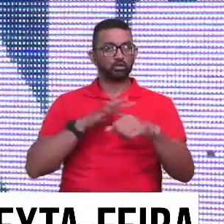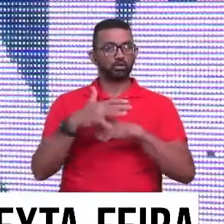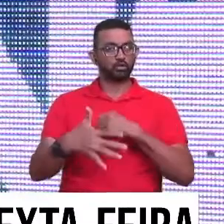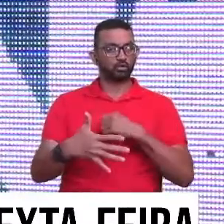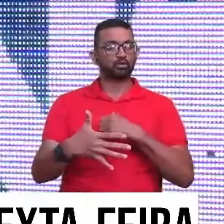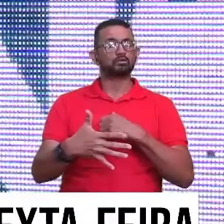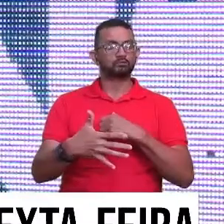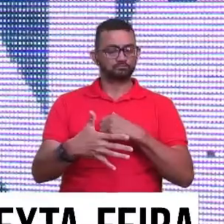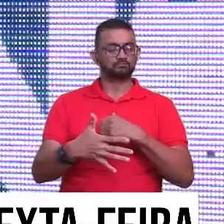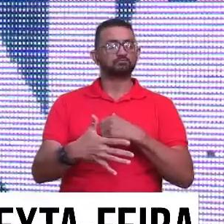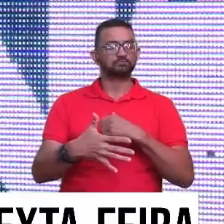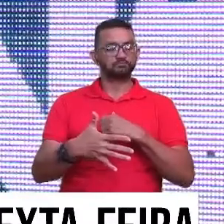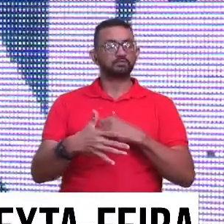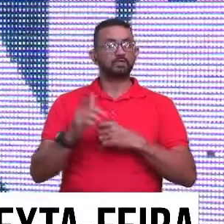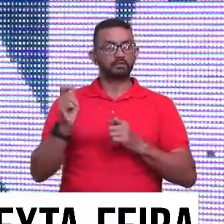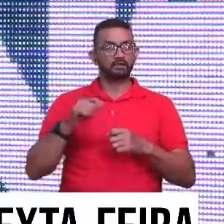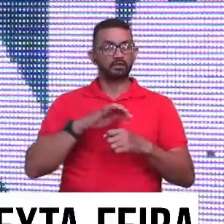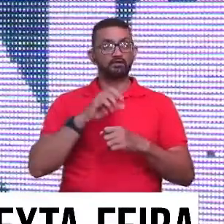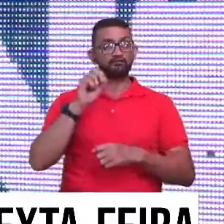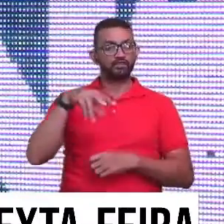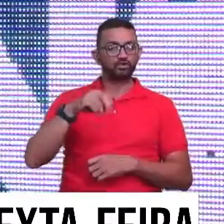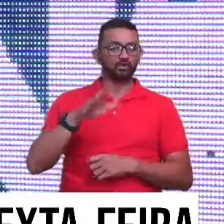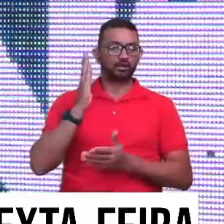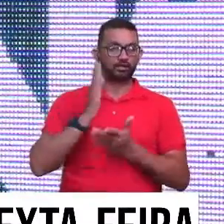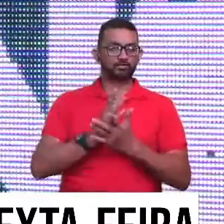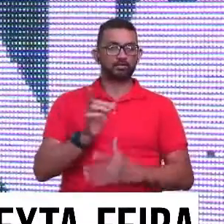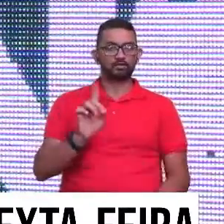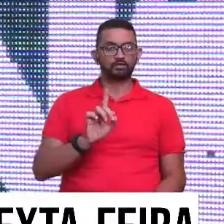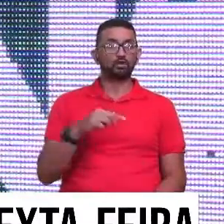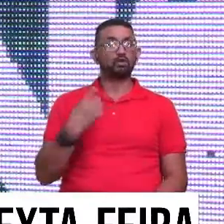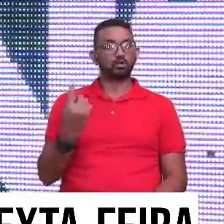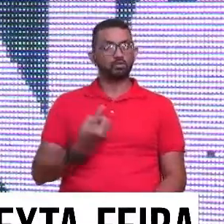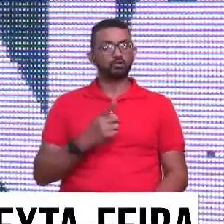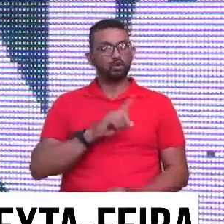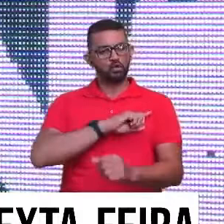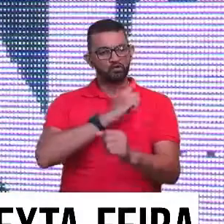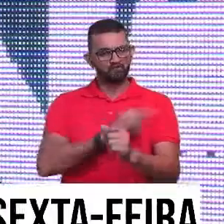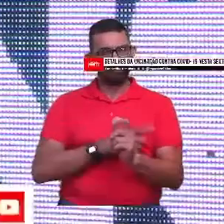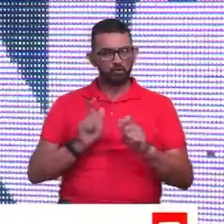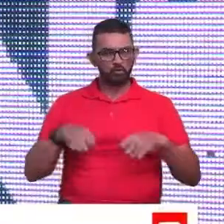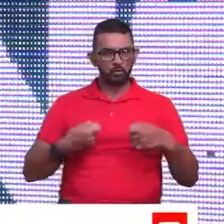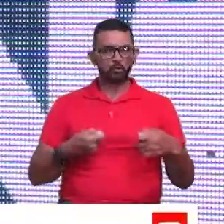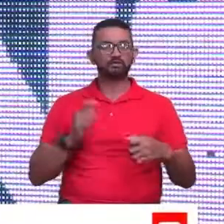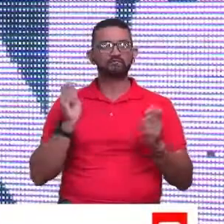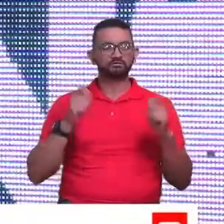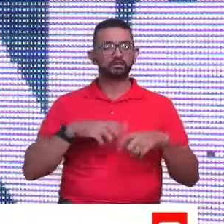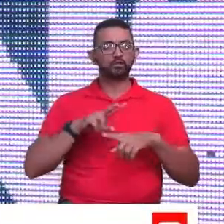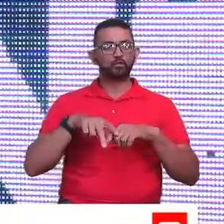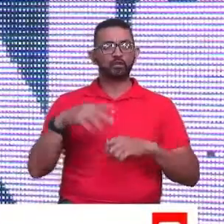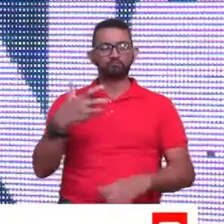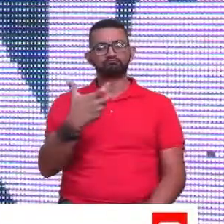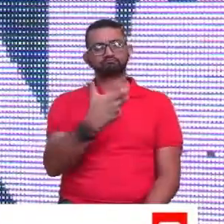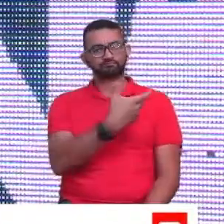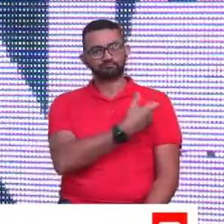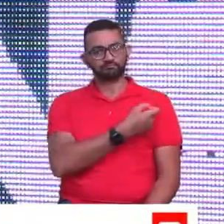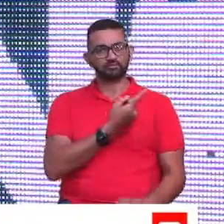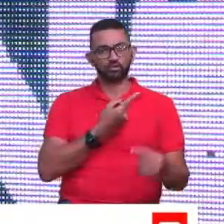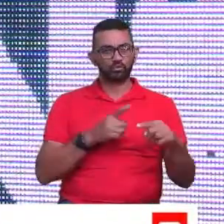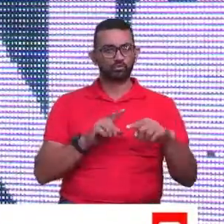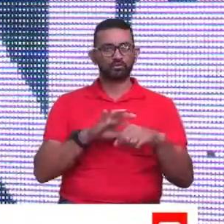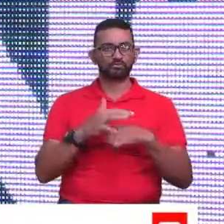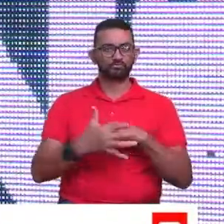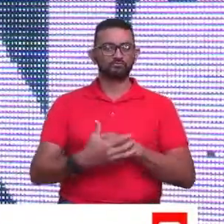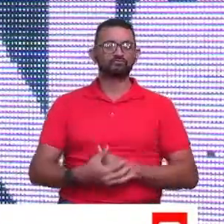vida lutando também Contra esse vírus Porque infelizmente o vírus não vai acabar a gente que vai ficar mais forte contra ele por causa da